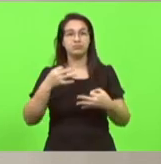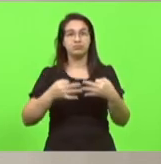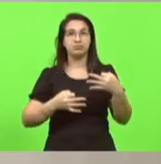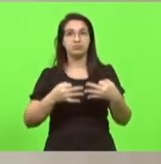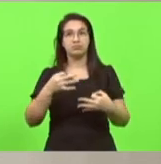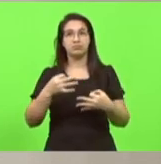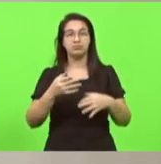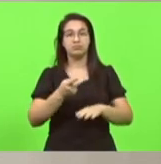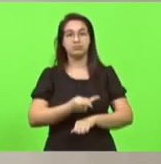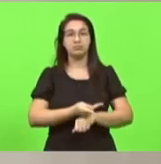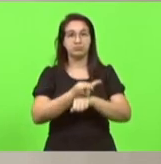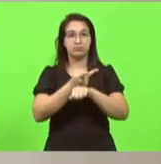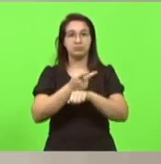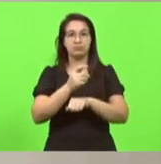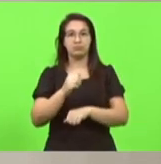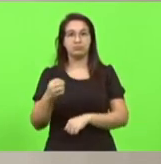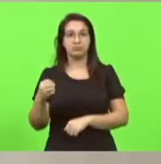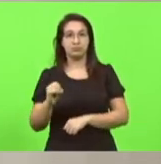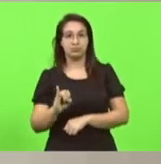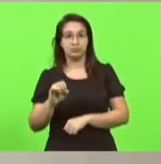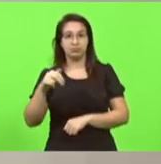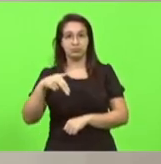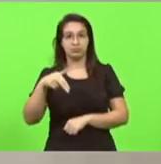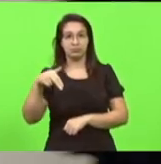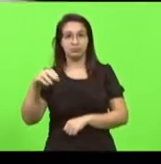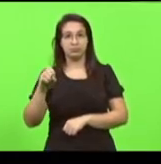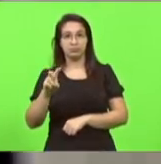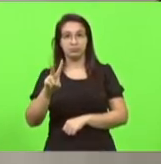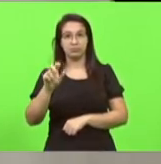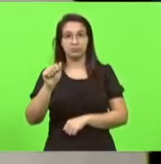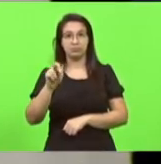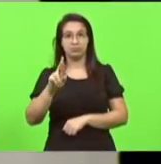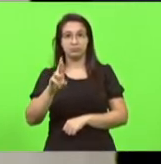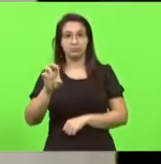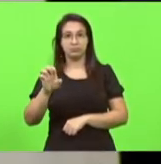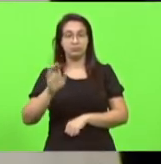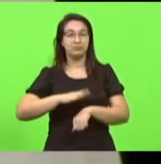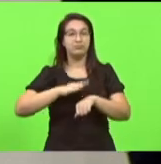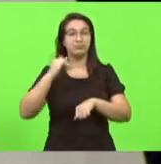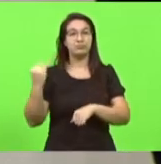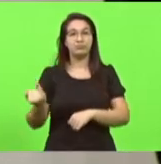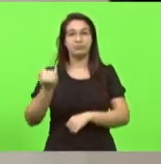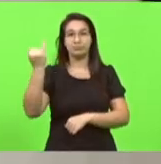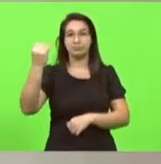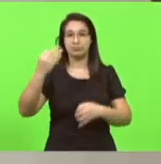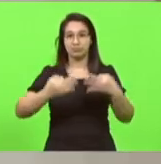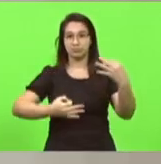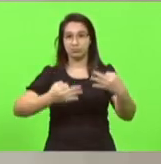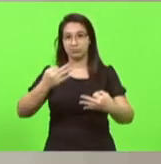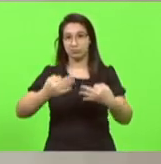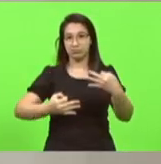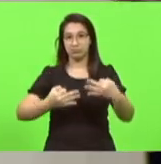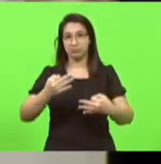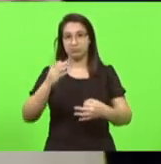da Inovare, uma das mais importantes premiações da justiça brasileira.